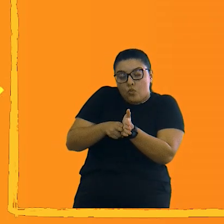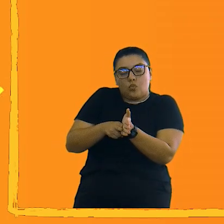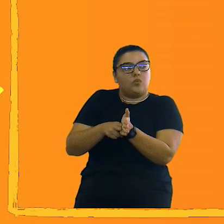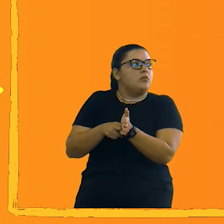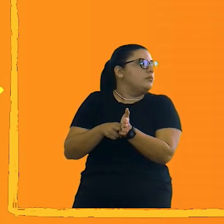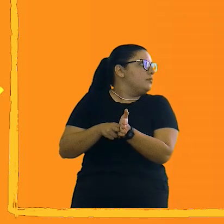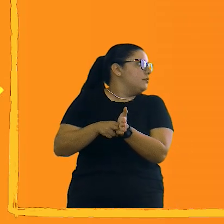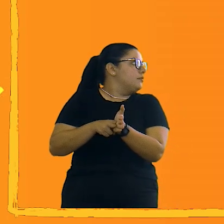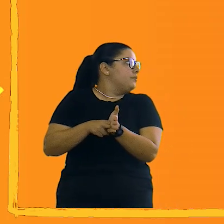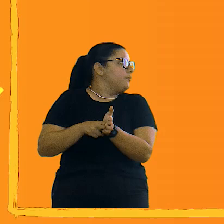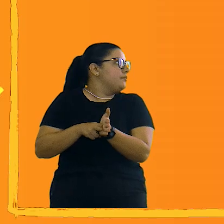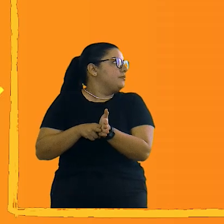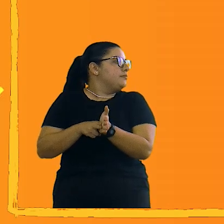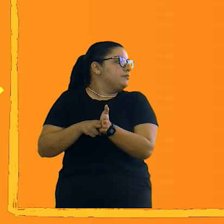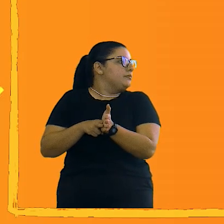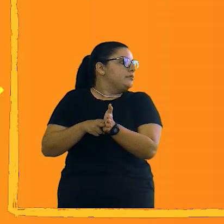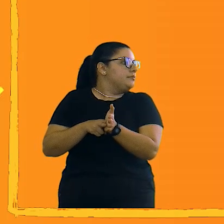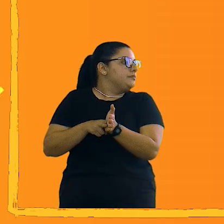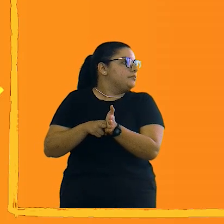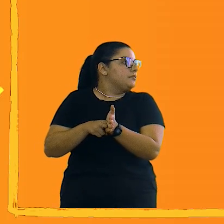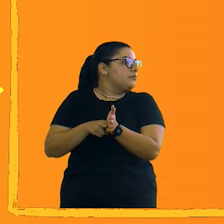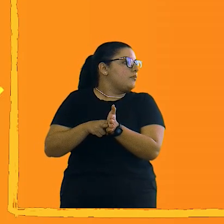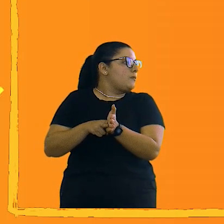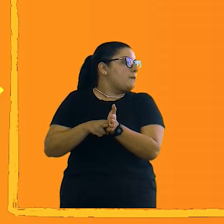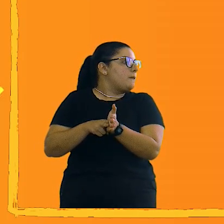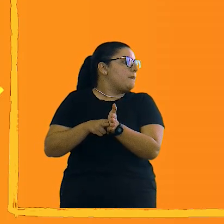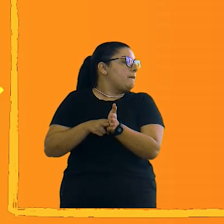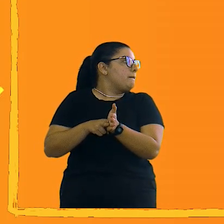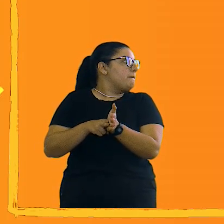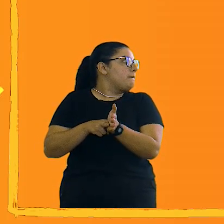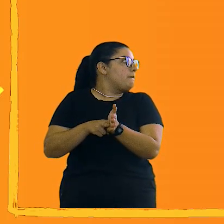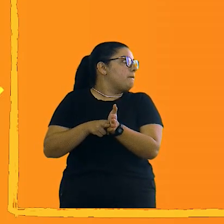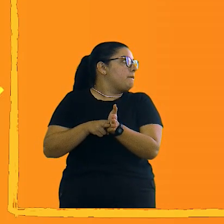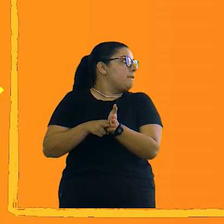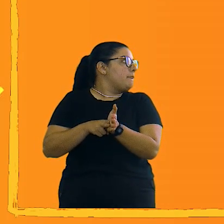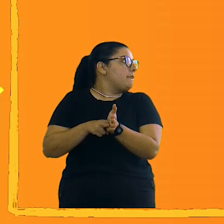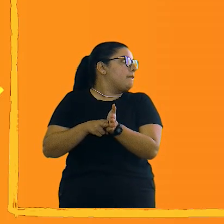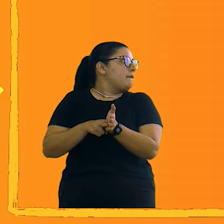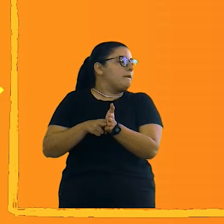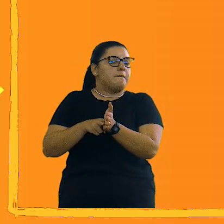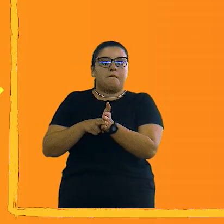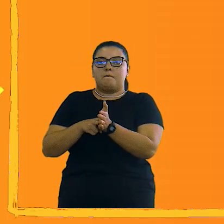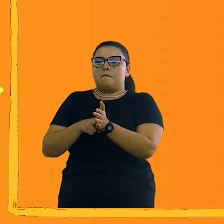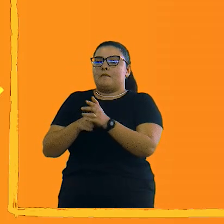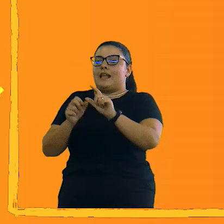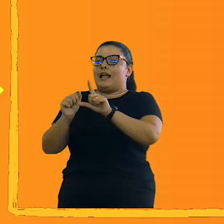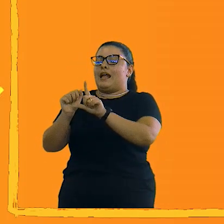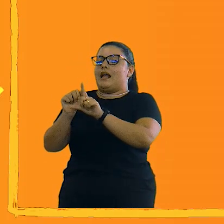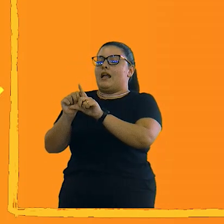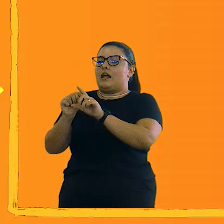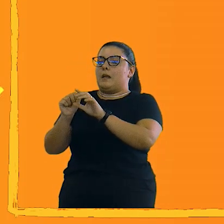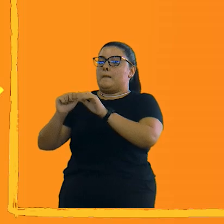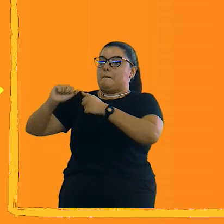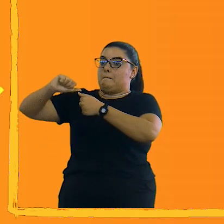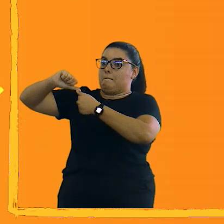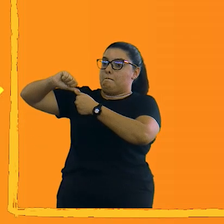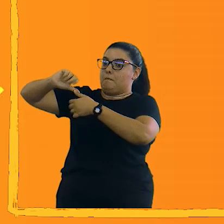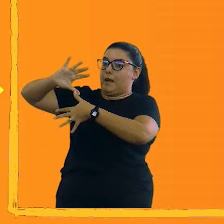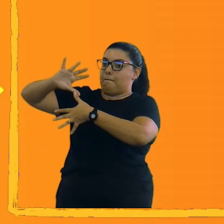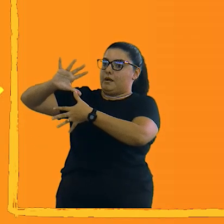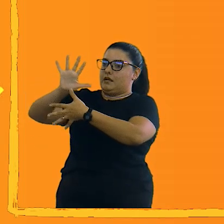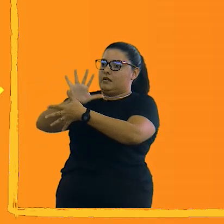igual agora Olha só pessoal área do